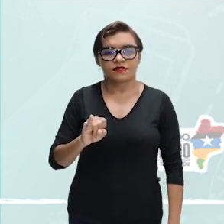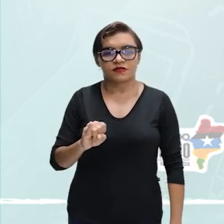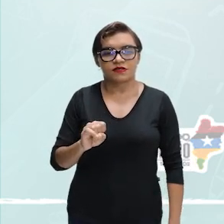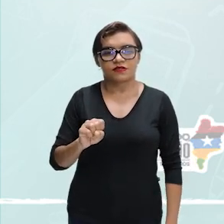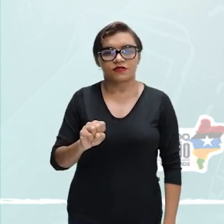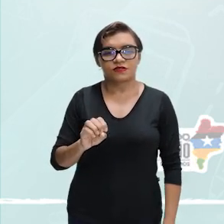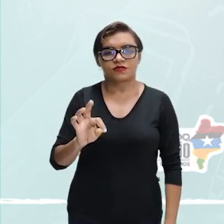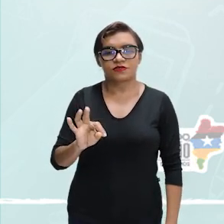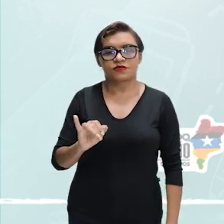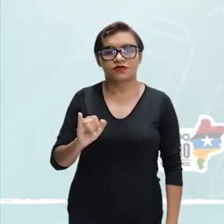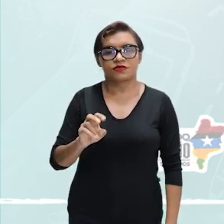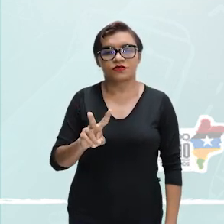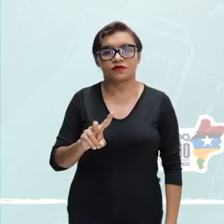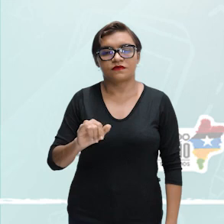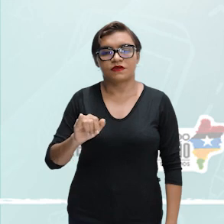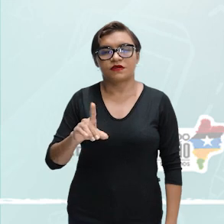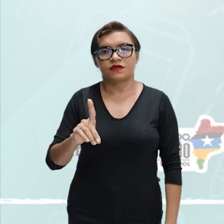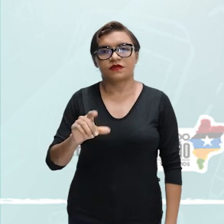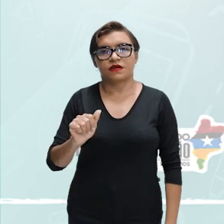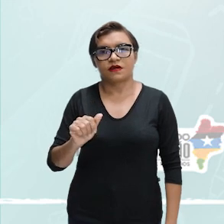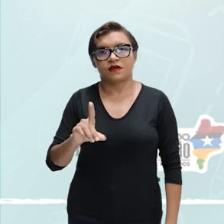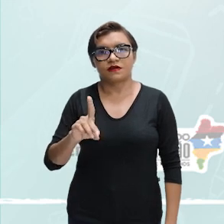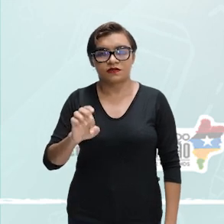Ok? Então, pela segunda lei de Ohm,